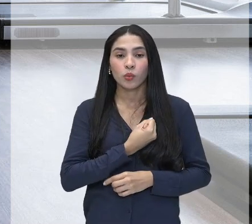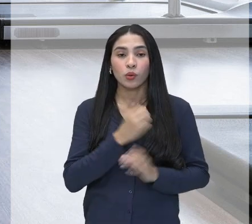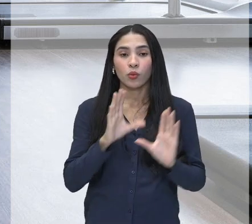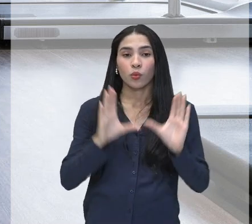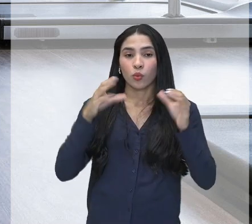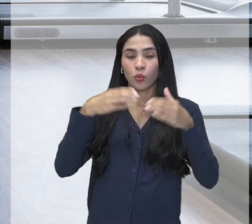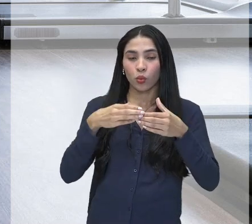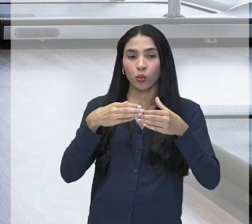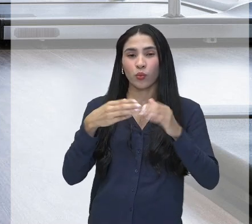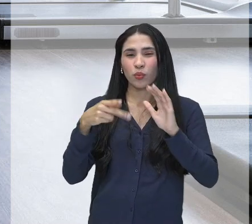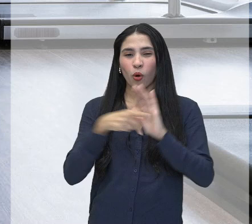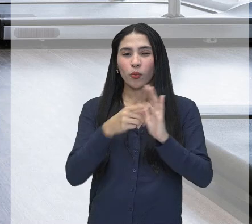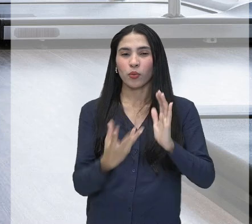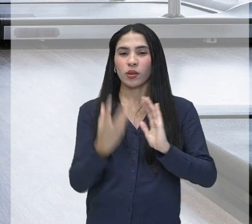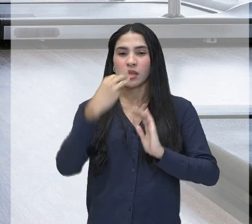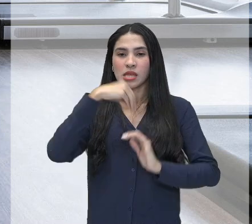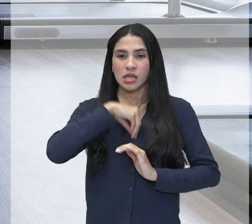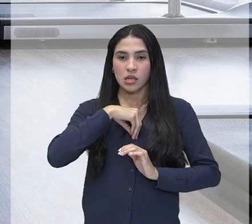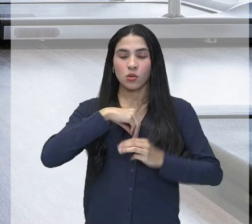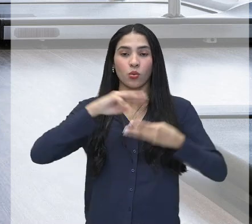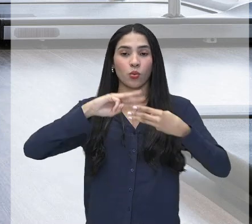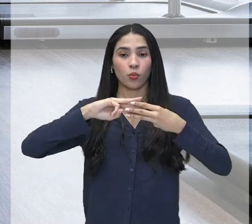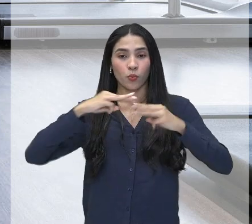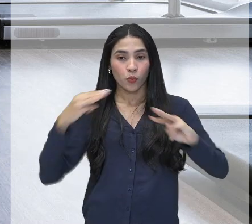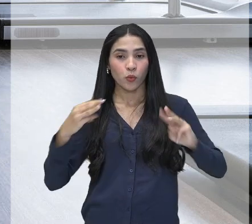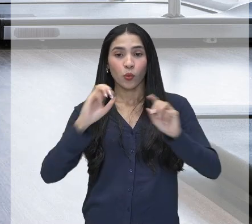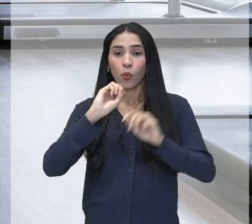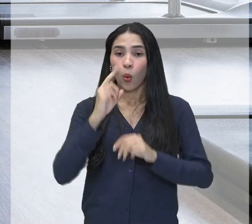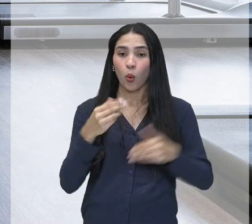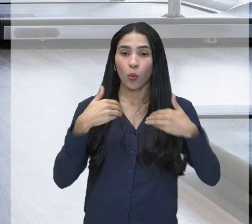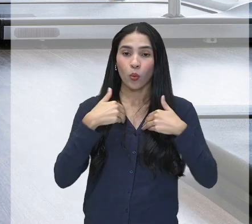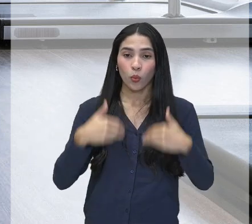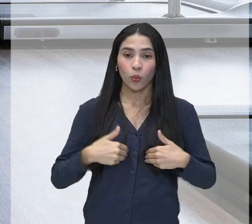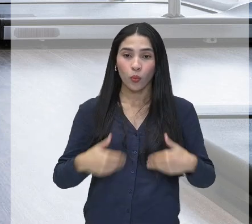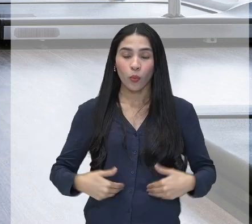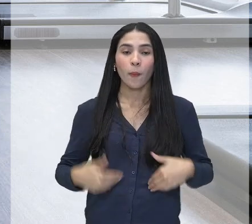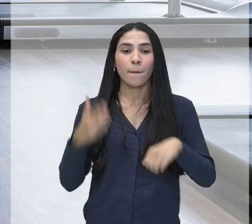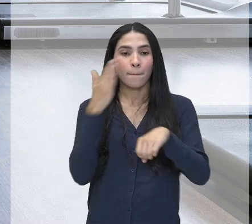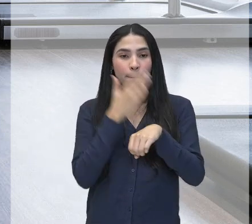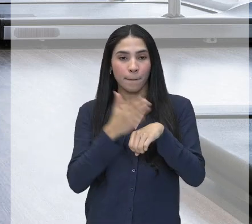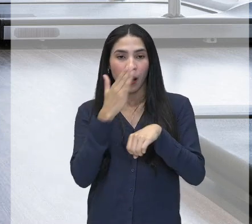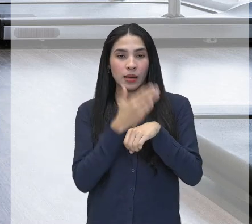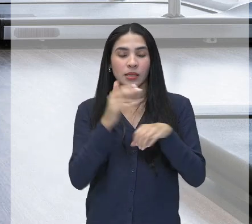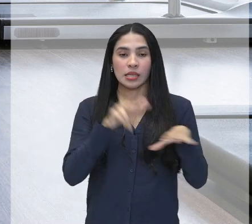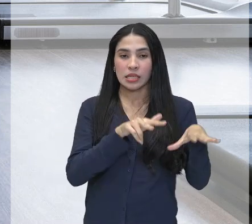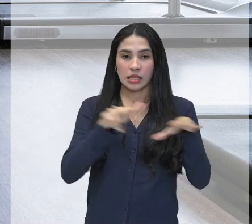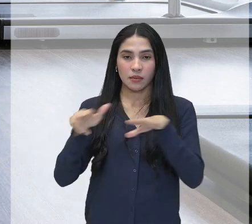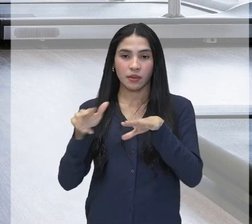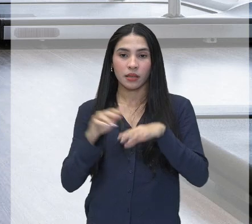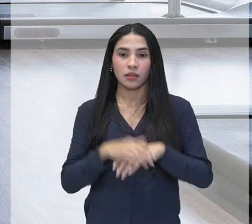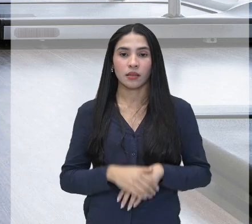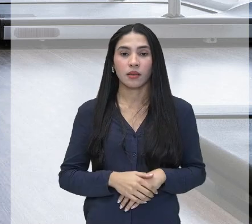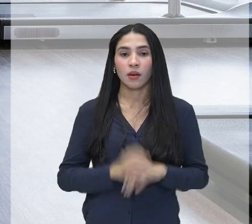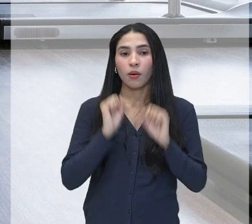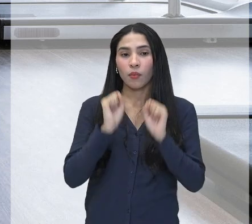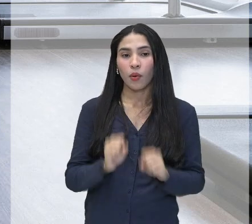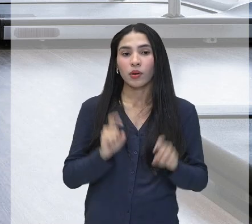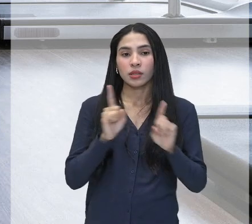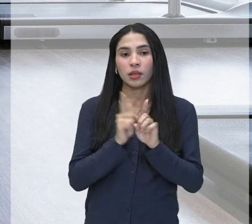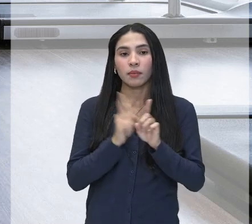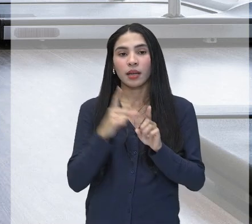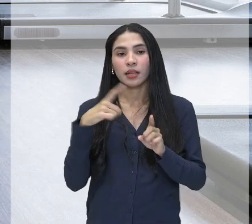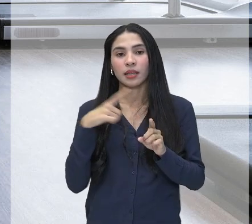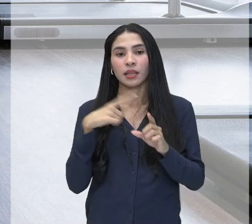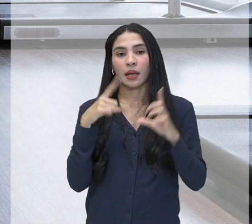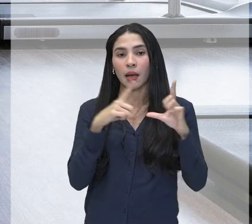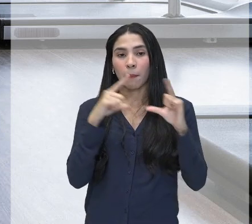grupo muscular ou todo o corpo é treinado dentro de uma semana. E eu posso ter como frequência de treino uma